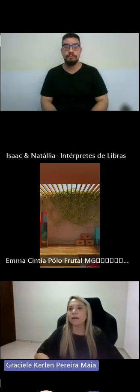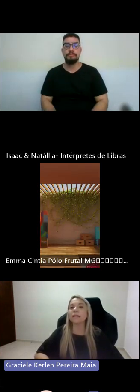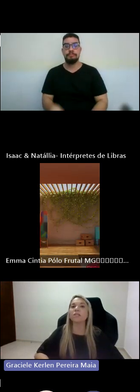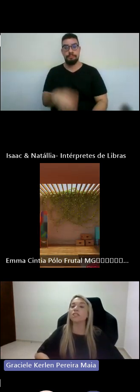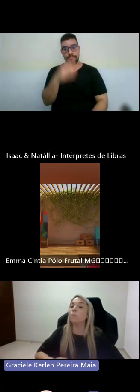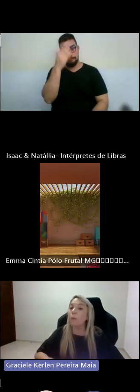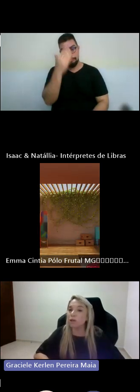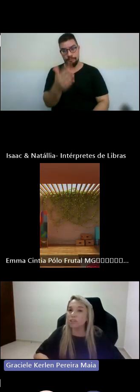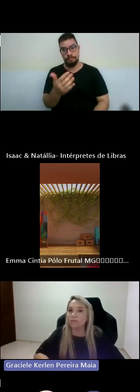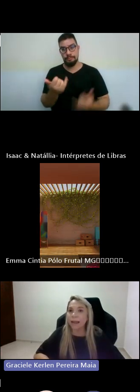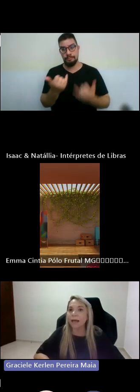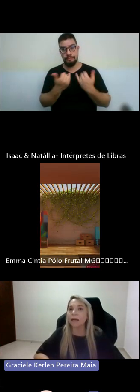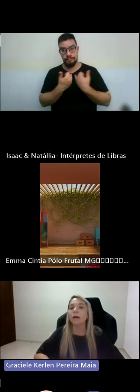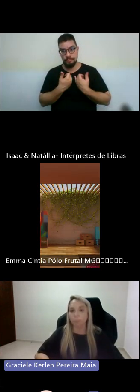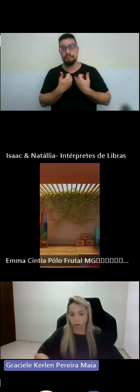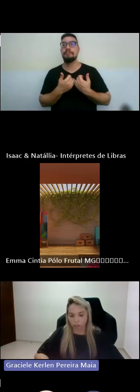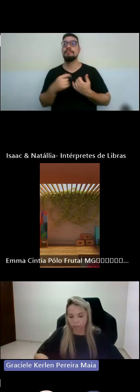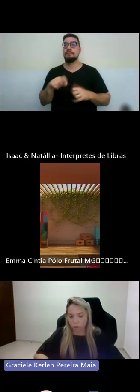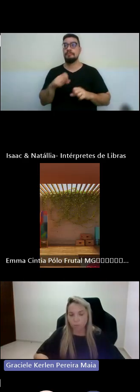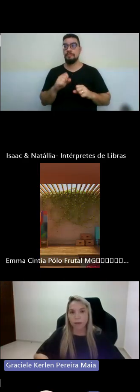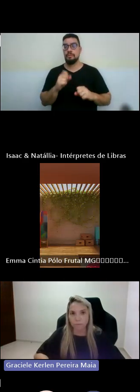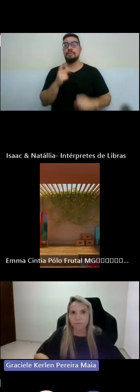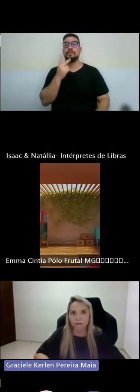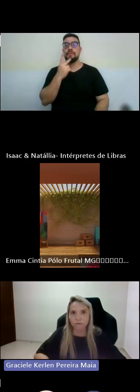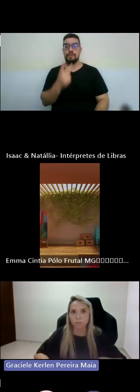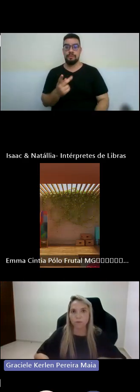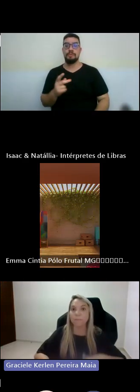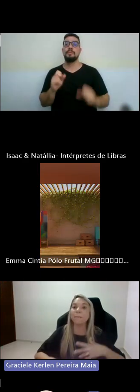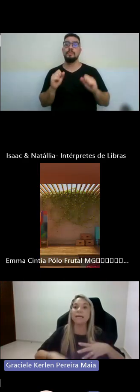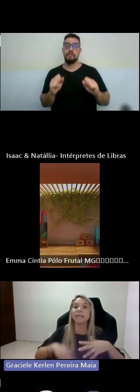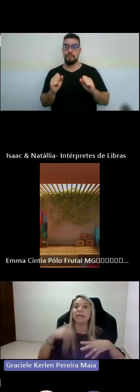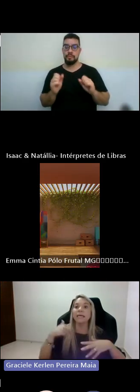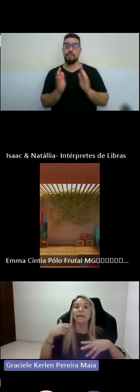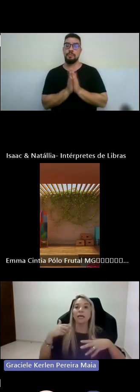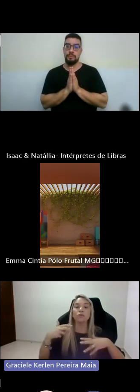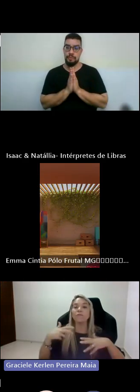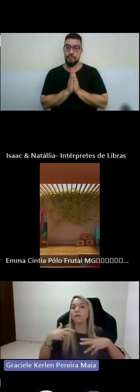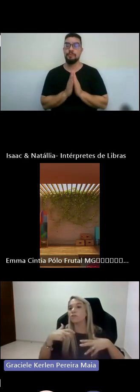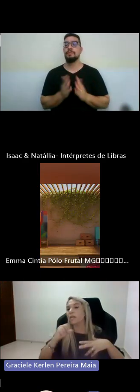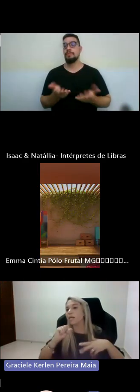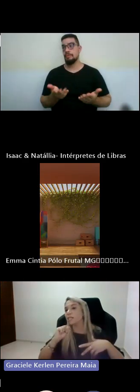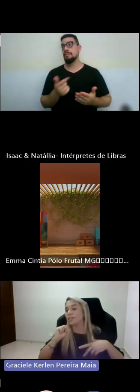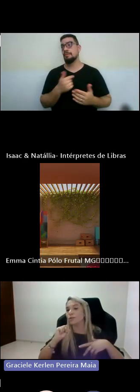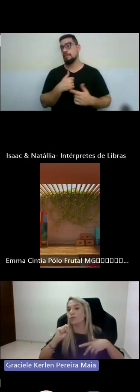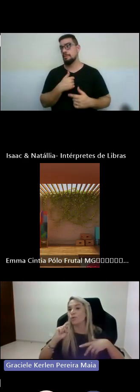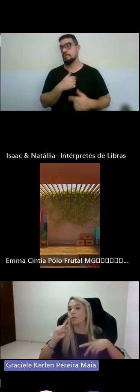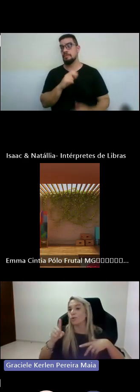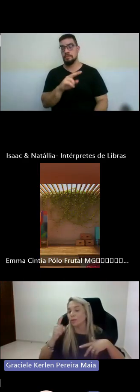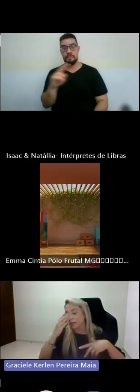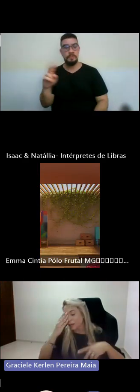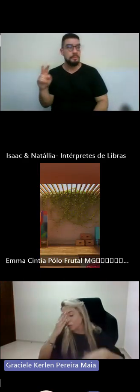por ter falado. Gente, pode falar, pode interromper, por favor. Porque para mim aqui, eu tô vendo